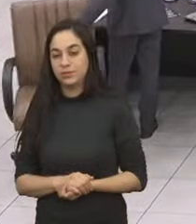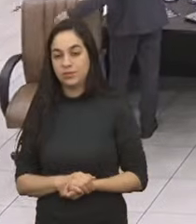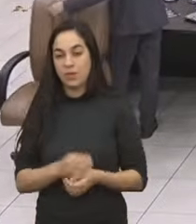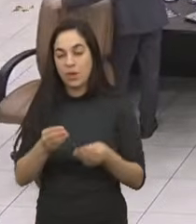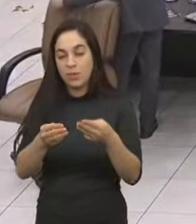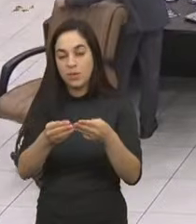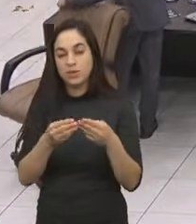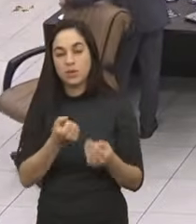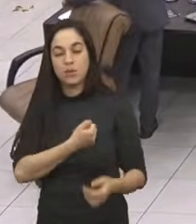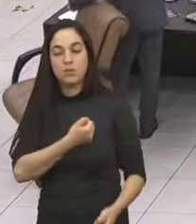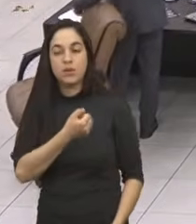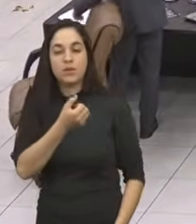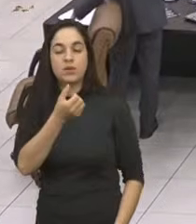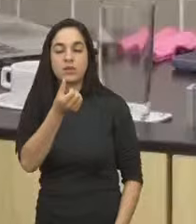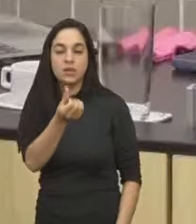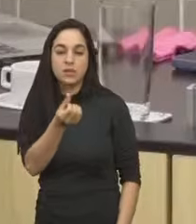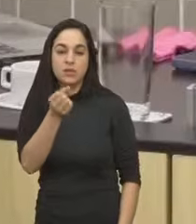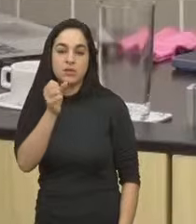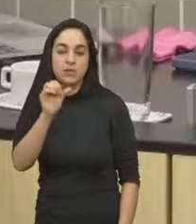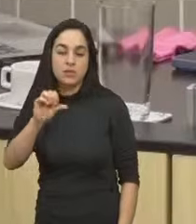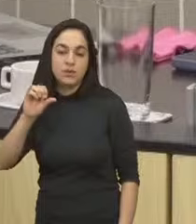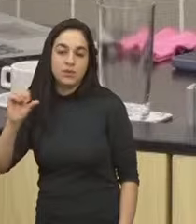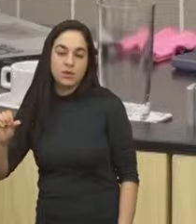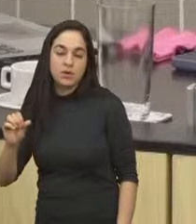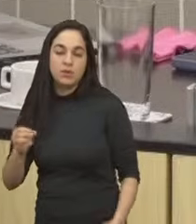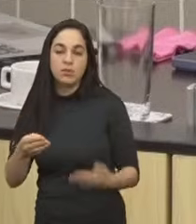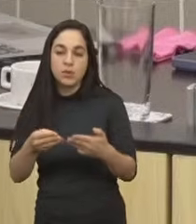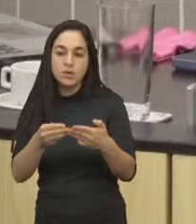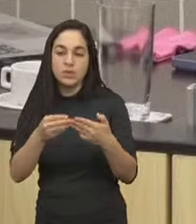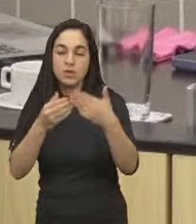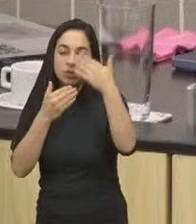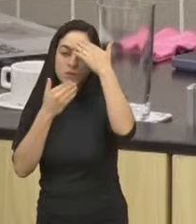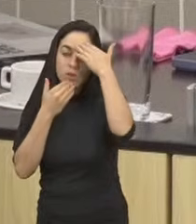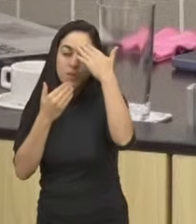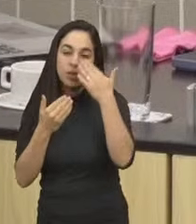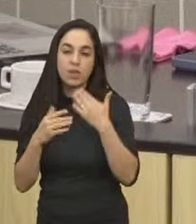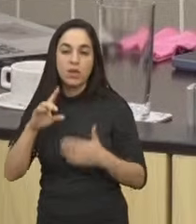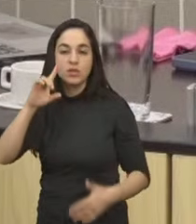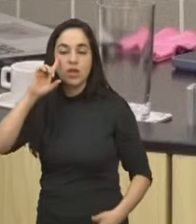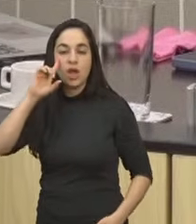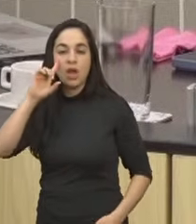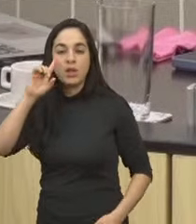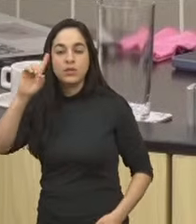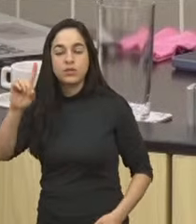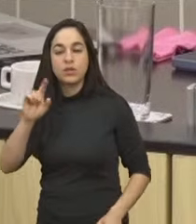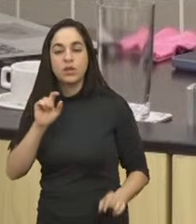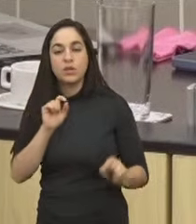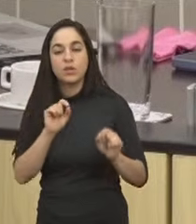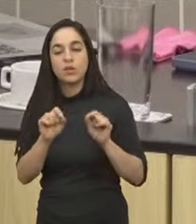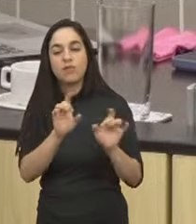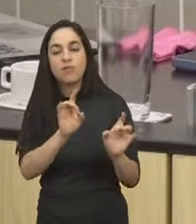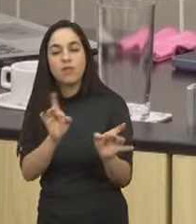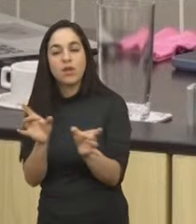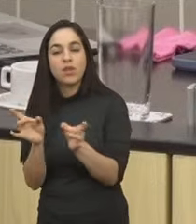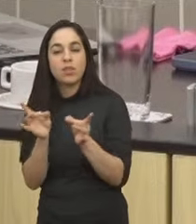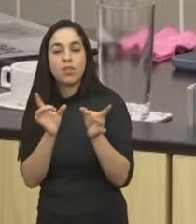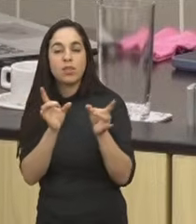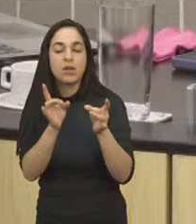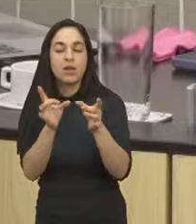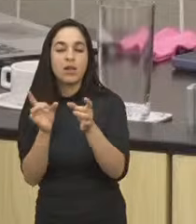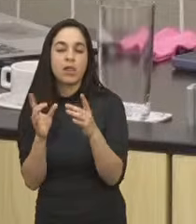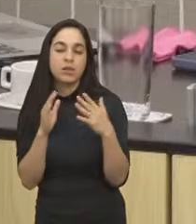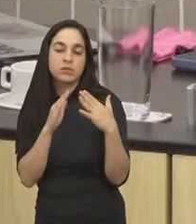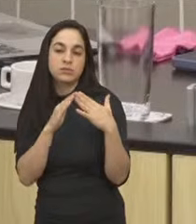Moção 699, moção de homenagem ao Dia do Corretor de Imóveis, comemorado